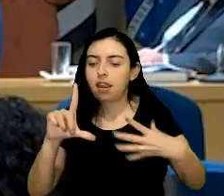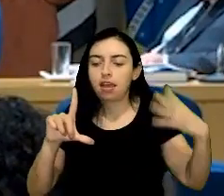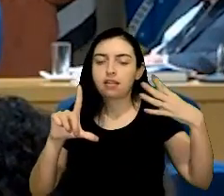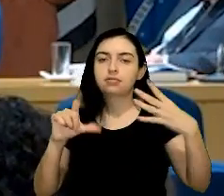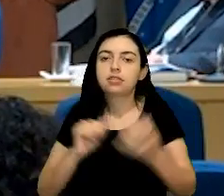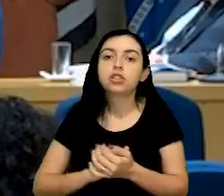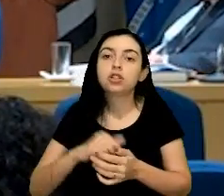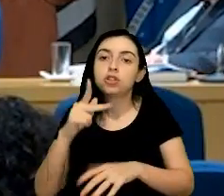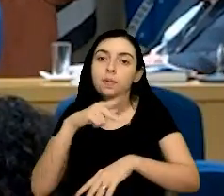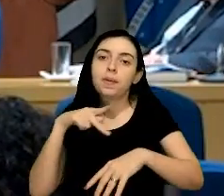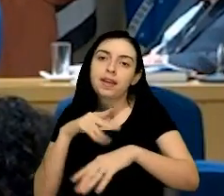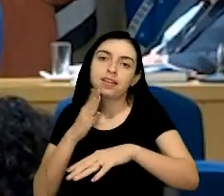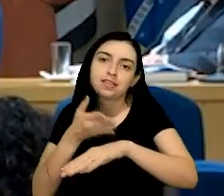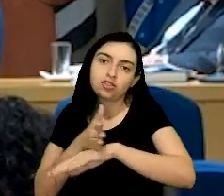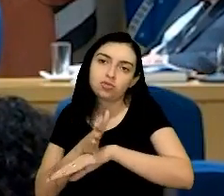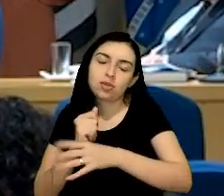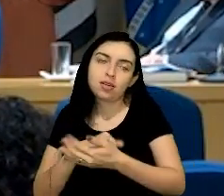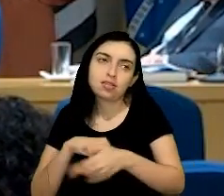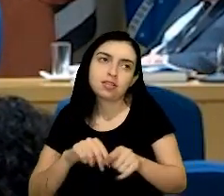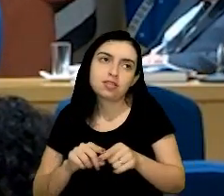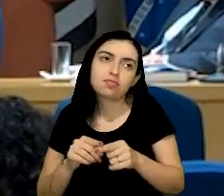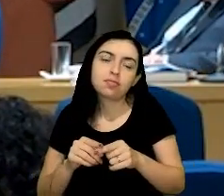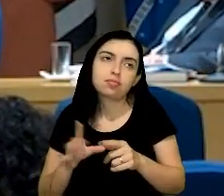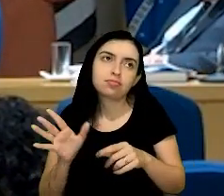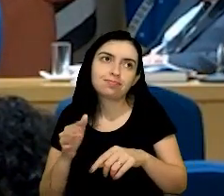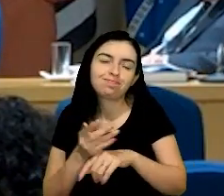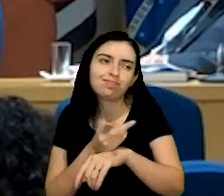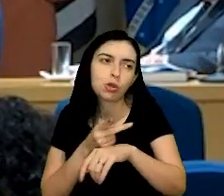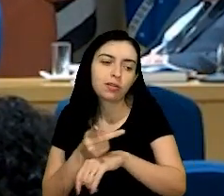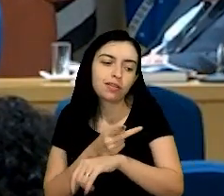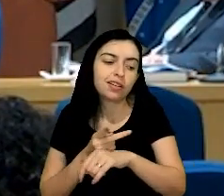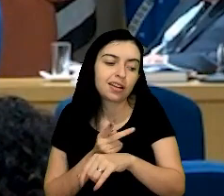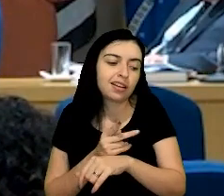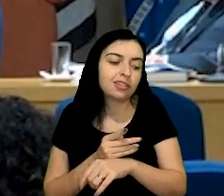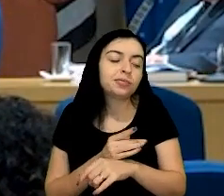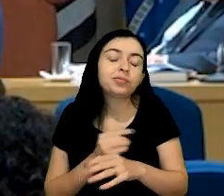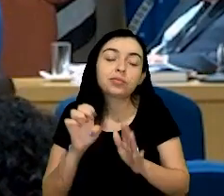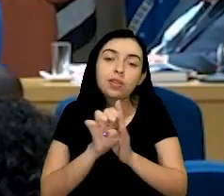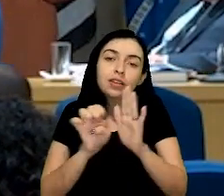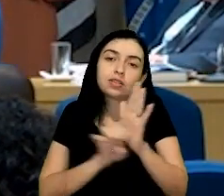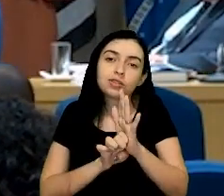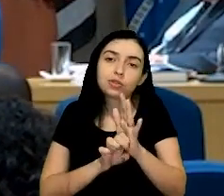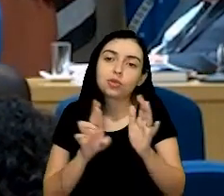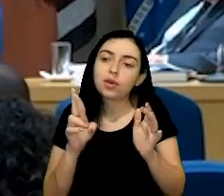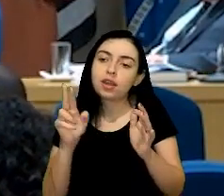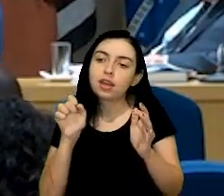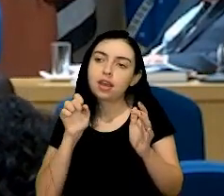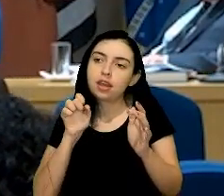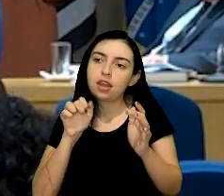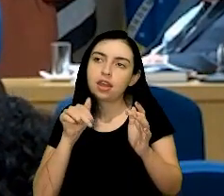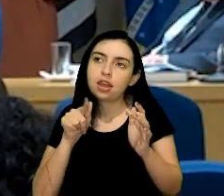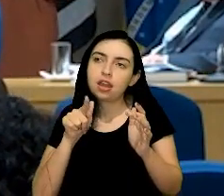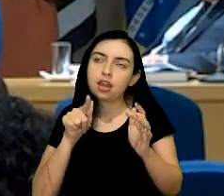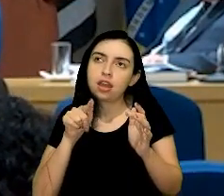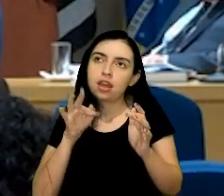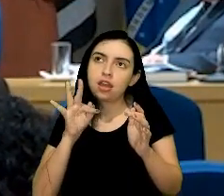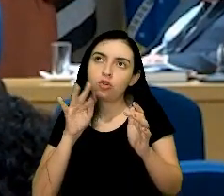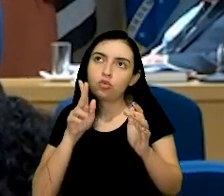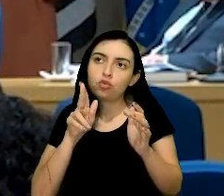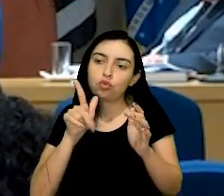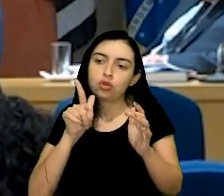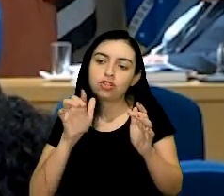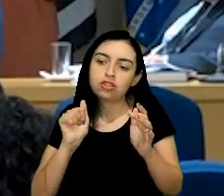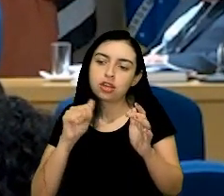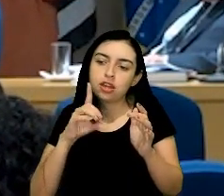origem têm recorrido a esse Estatuto do Refugiado para permanência no Brasil. E muitos brasileiros,